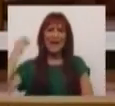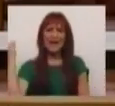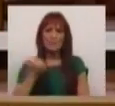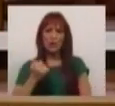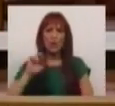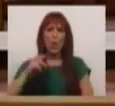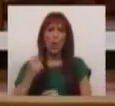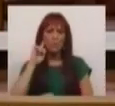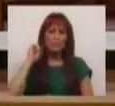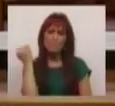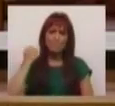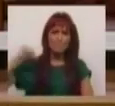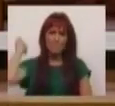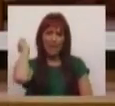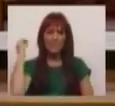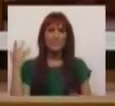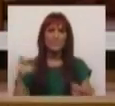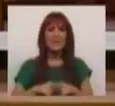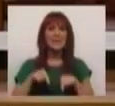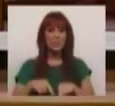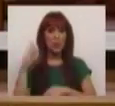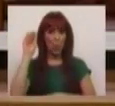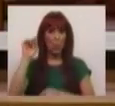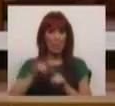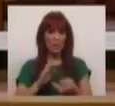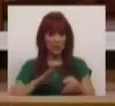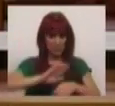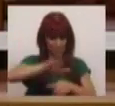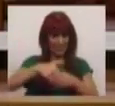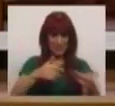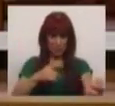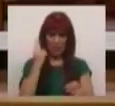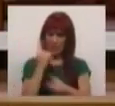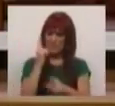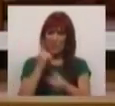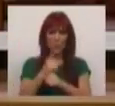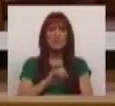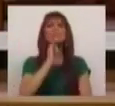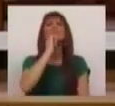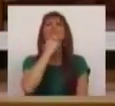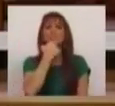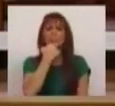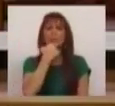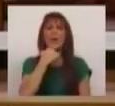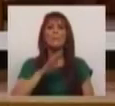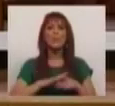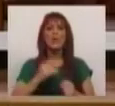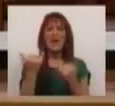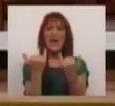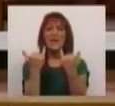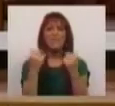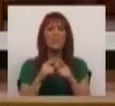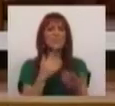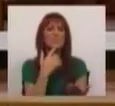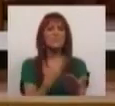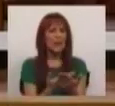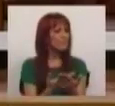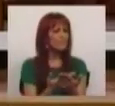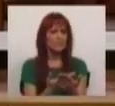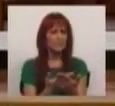criminal ou contraordenacional, devendo os bancos intervenientes manter sigilo sobre as informações